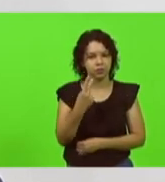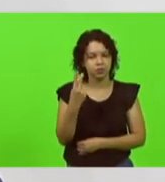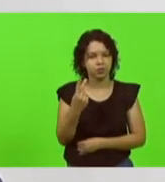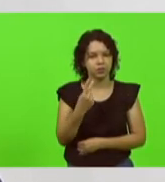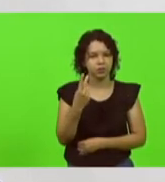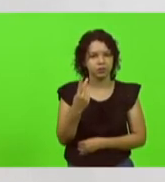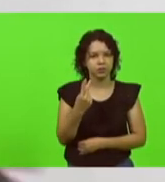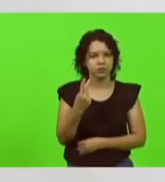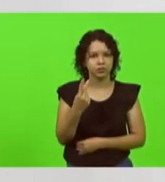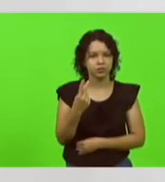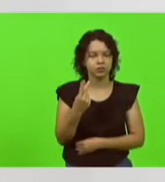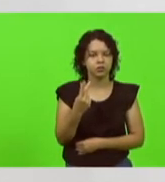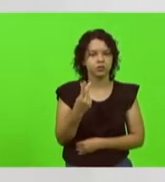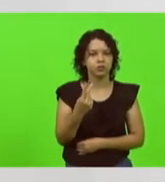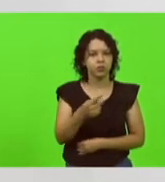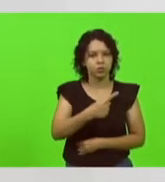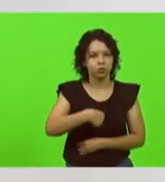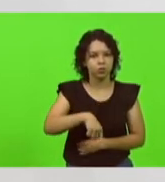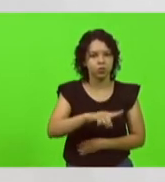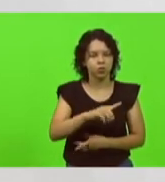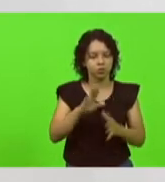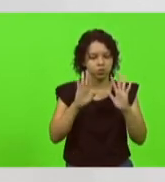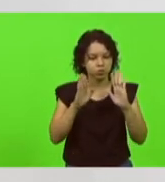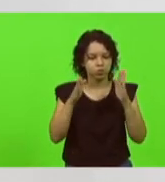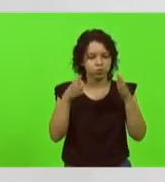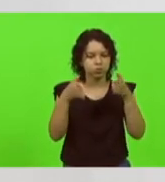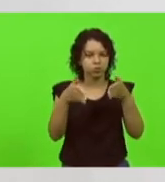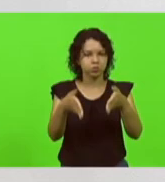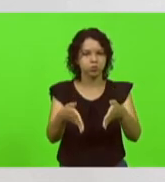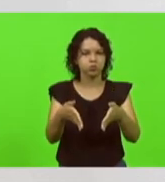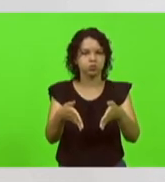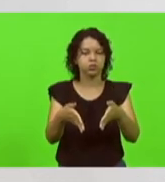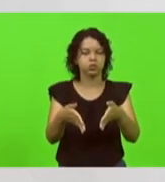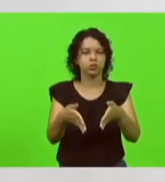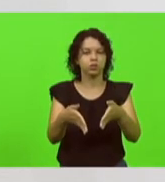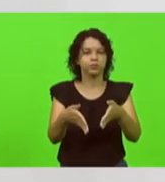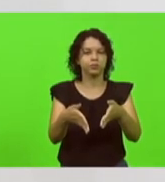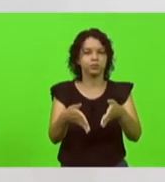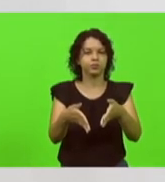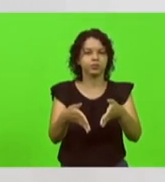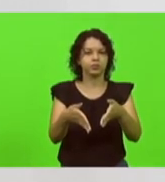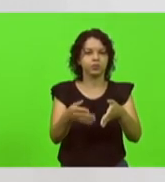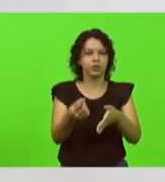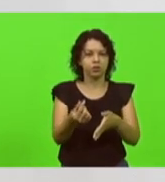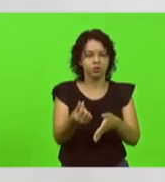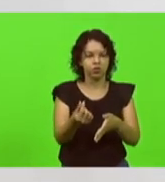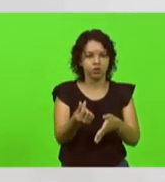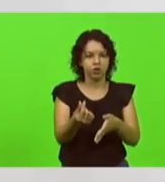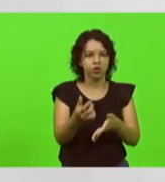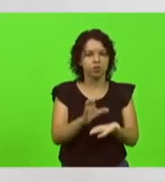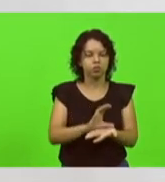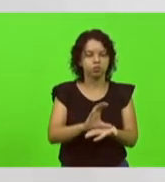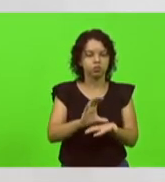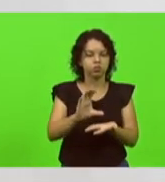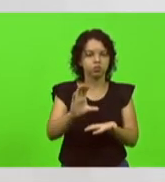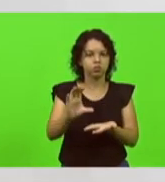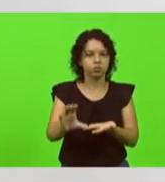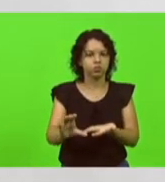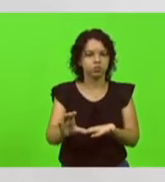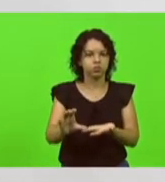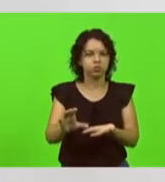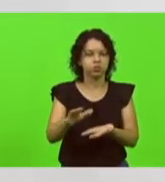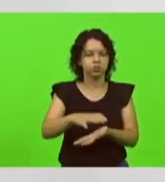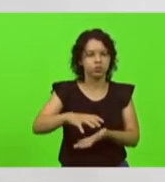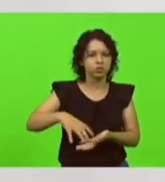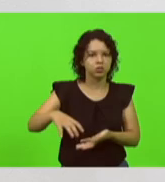basicamente, nós centralizamos os recursos e que vão a fundo perdido para ações dos centros